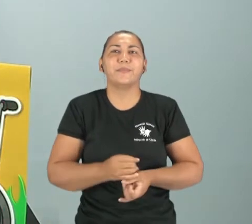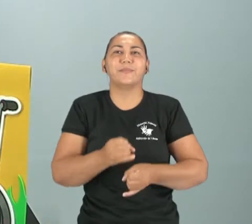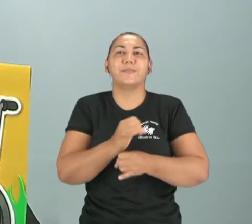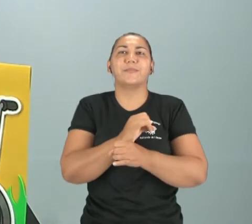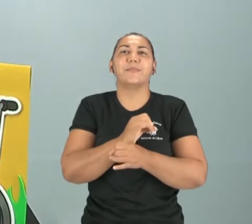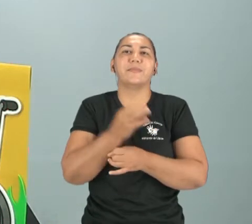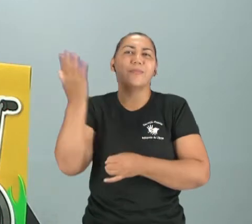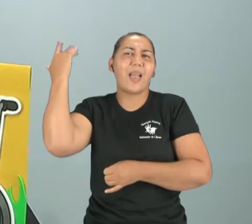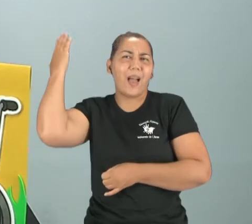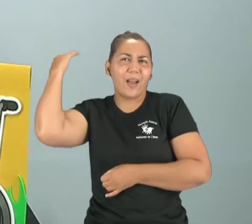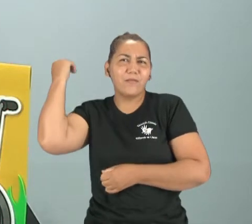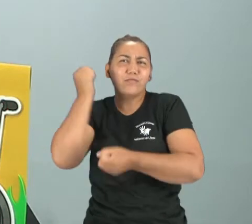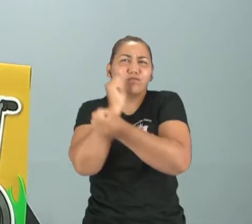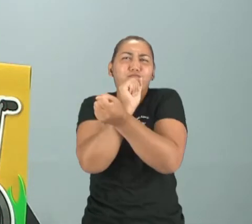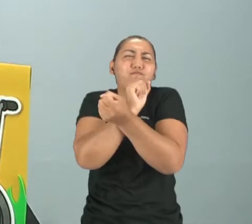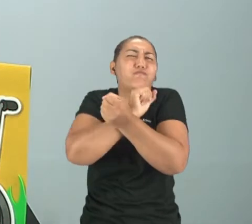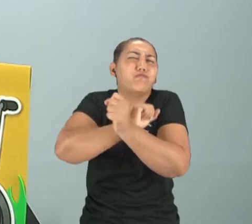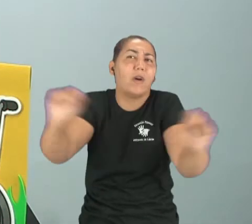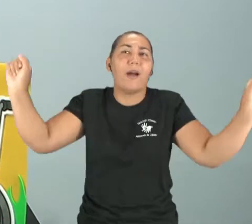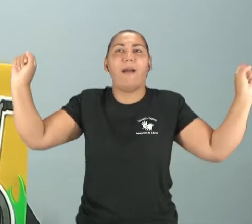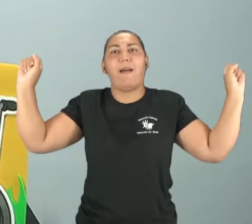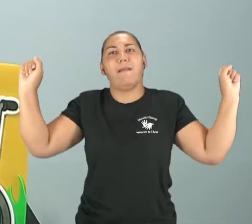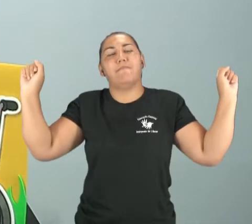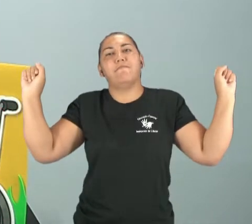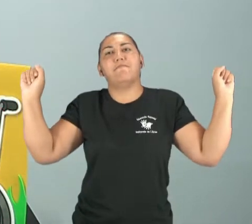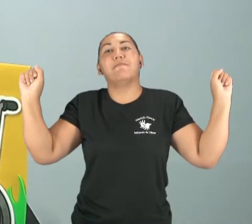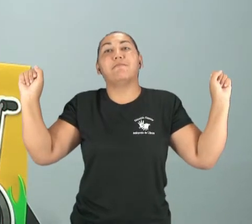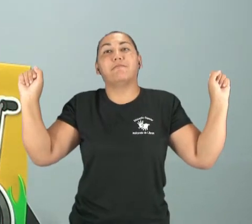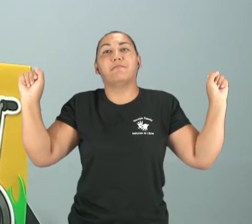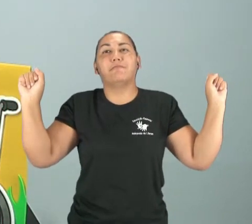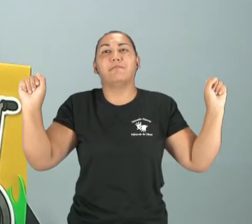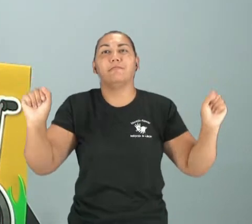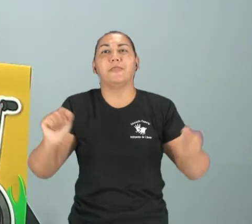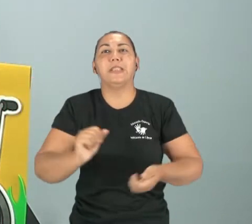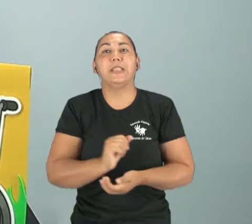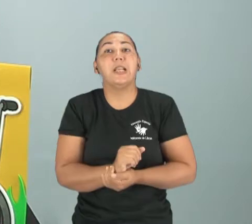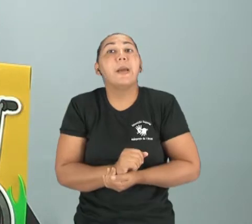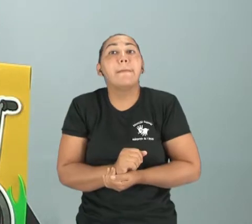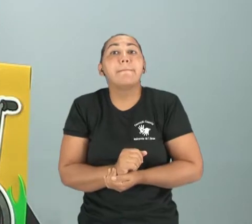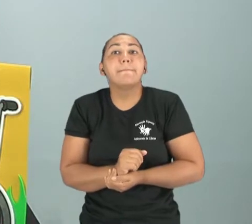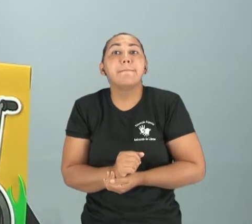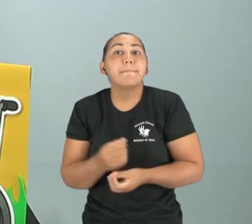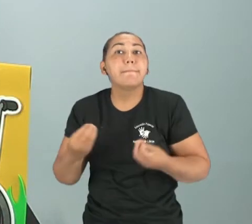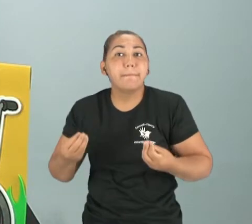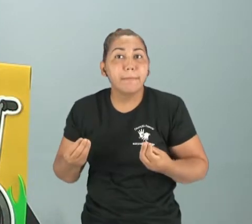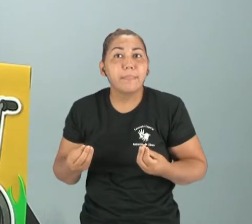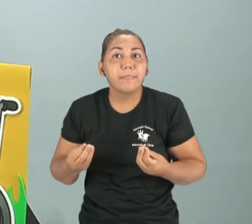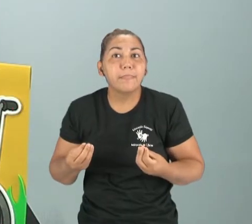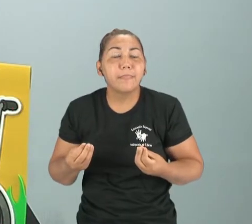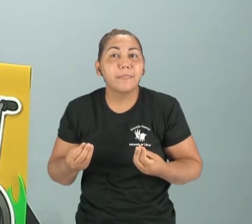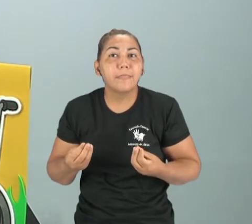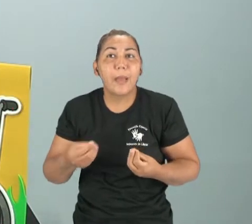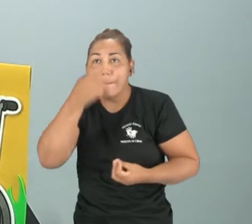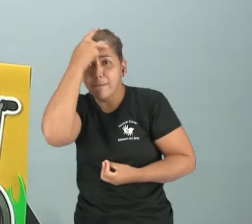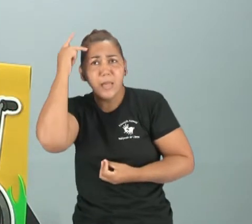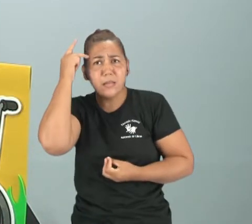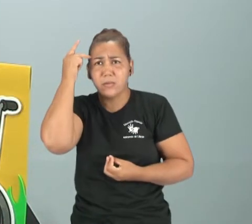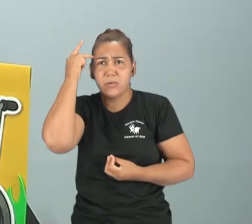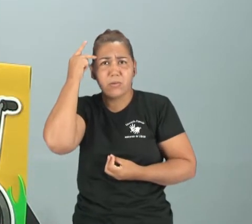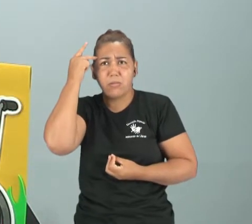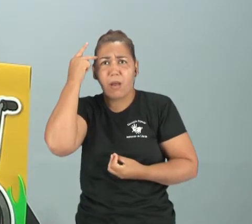escravatura. Nós deixamos de ser escravos para sermos o quê? Pessoas comuns como